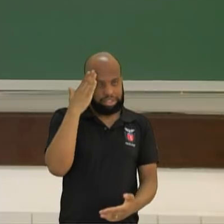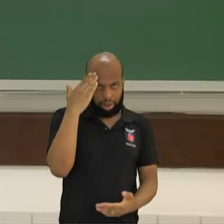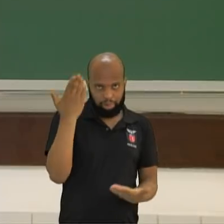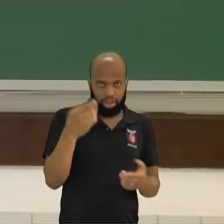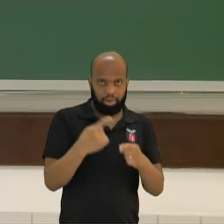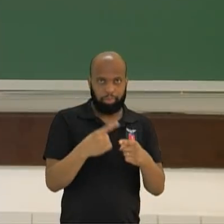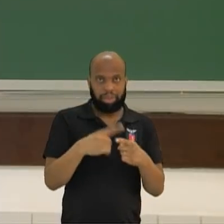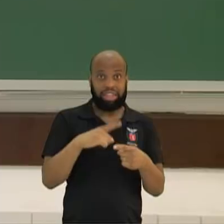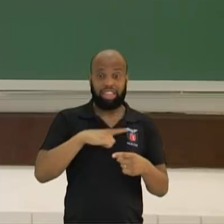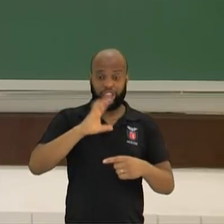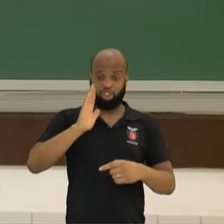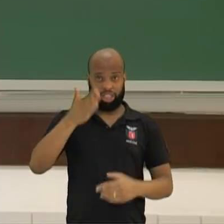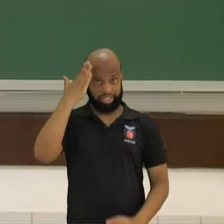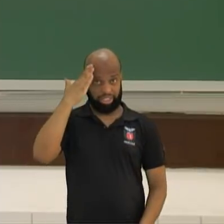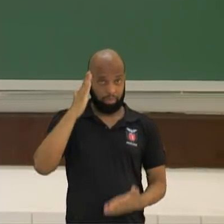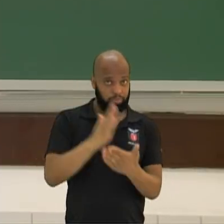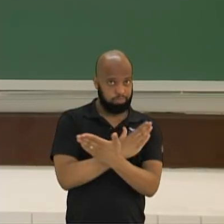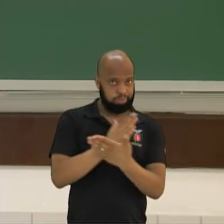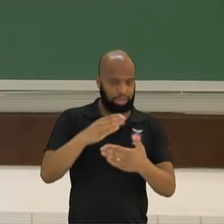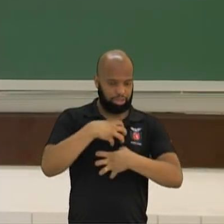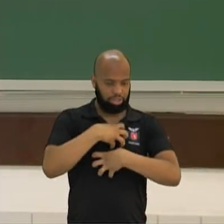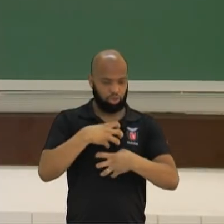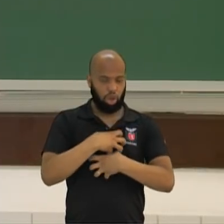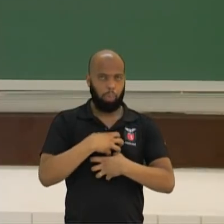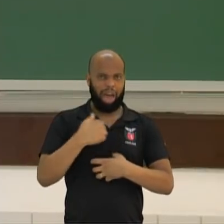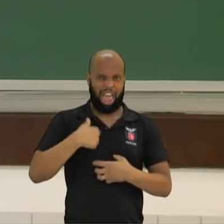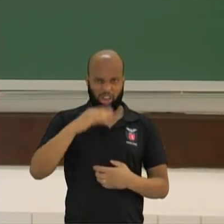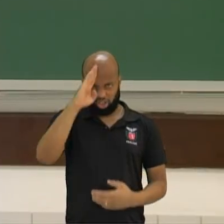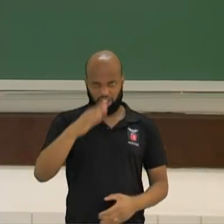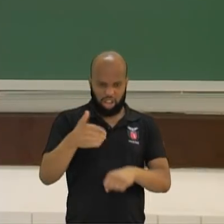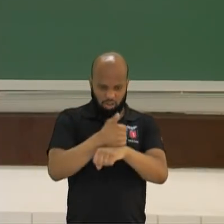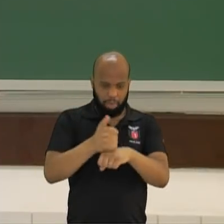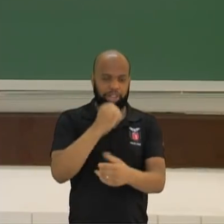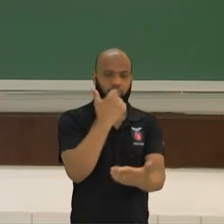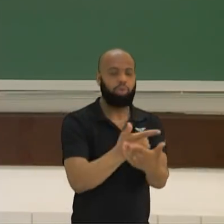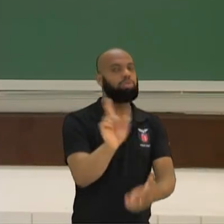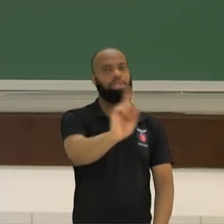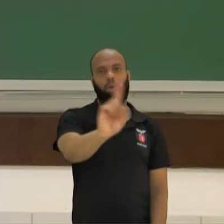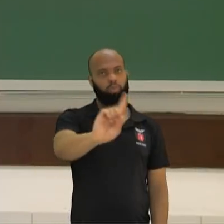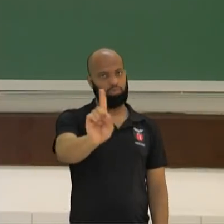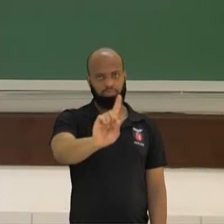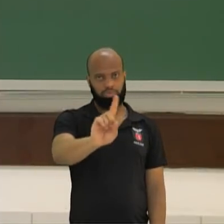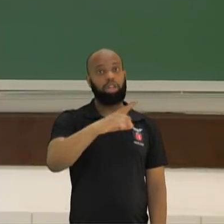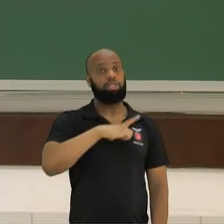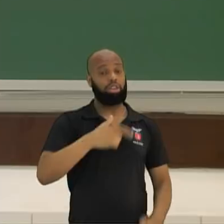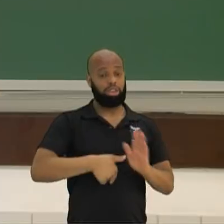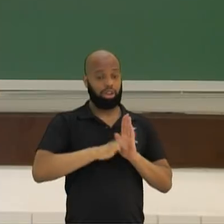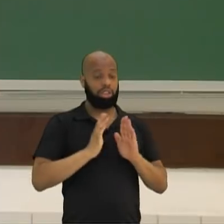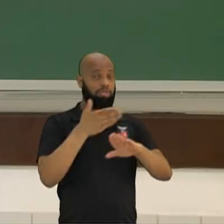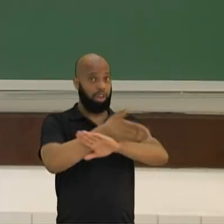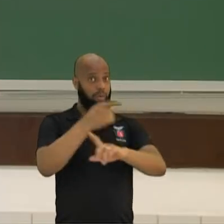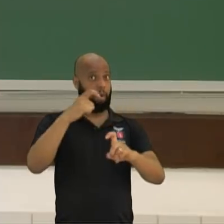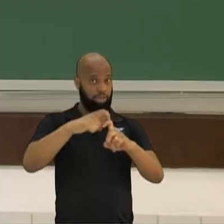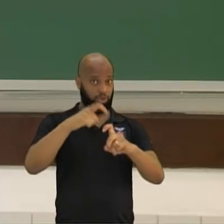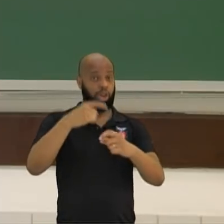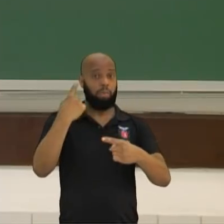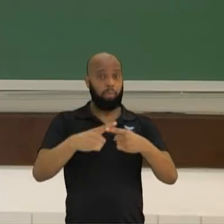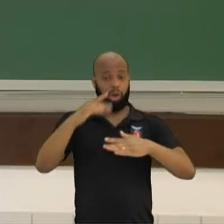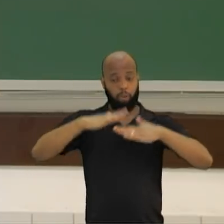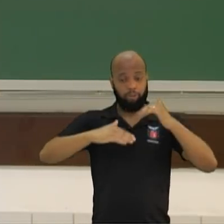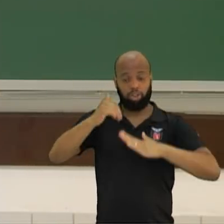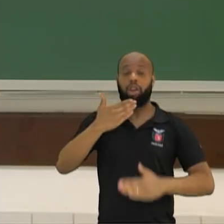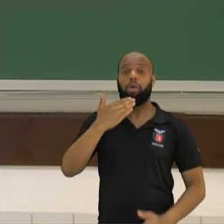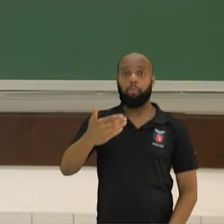já conheça alguns sintomas, a gente não pode se autodiagnosticar, muito menos se automedicar. Então, o profissional